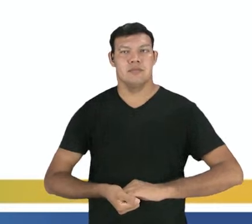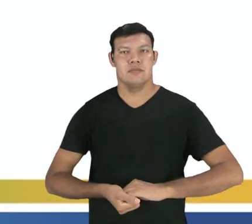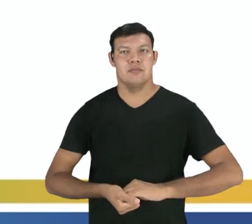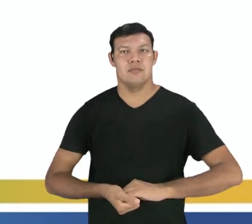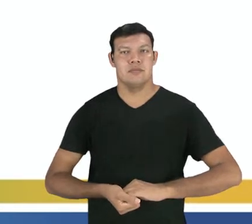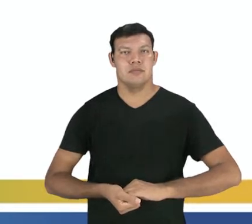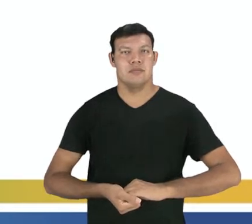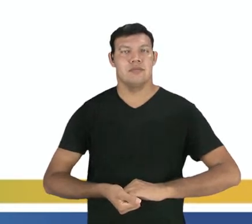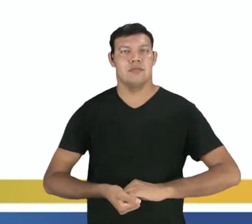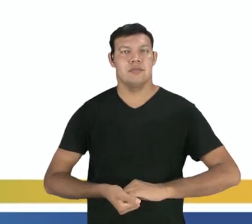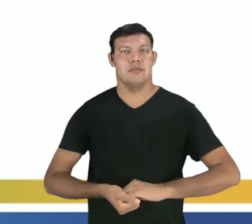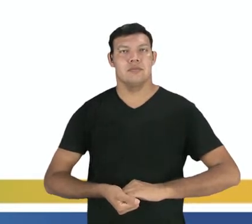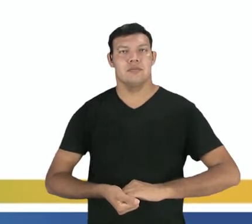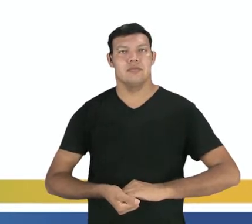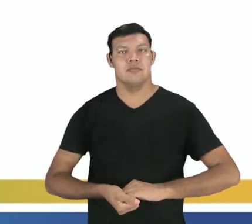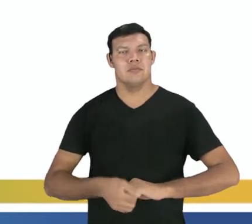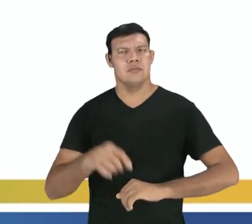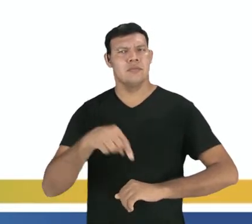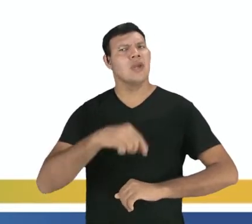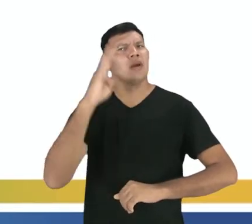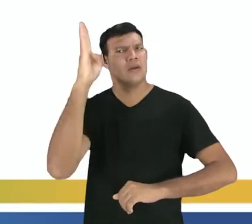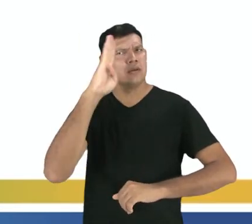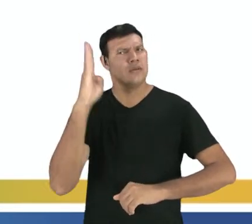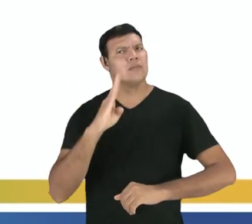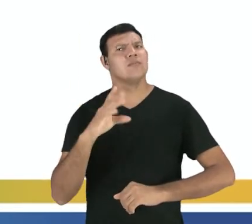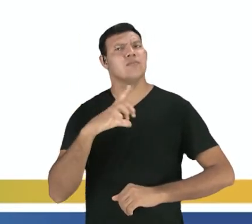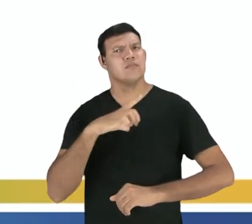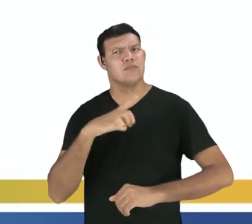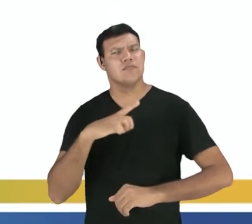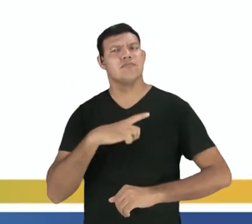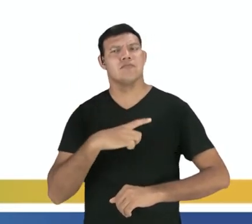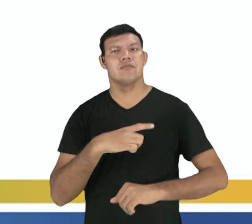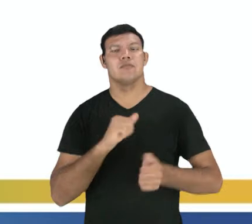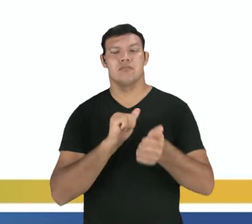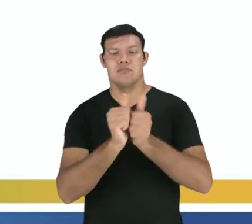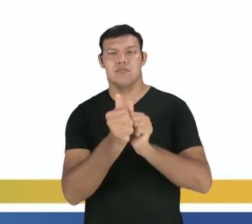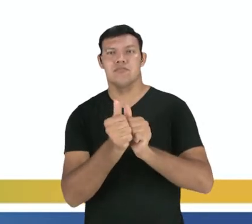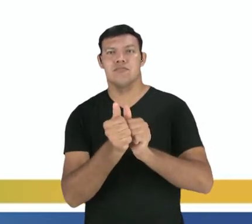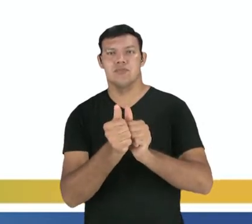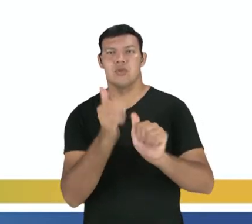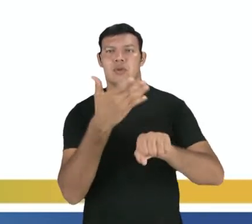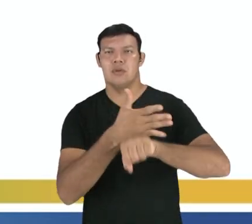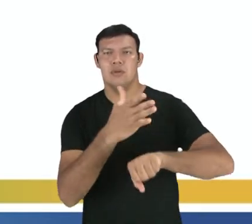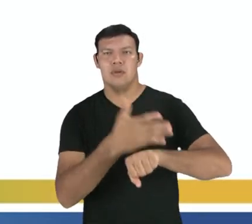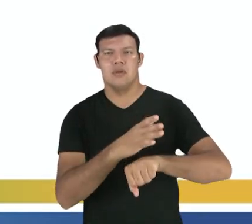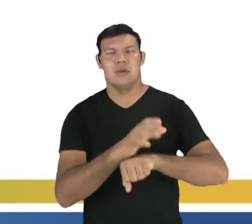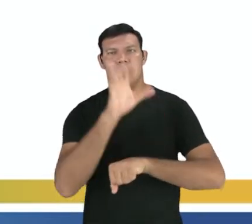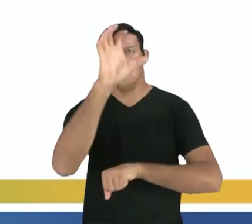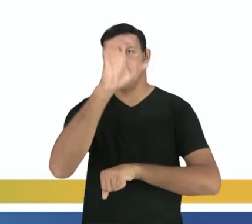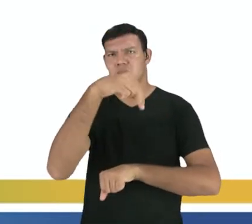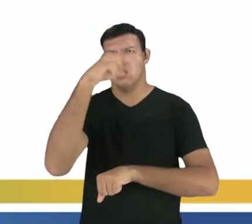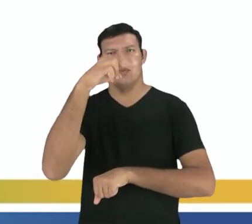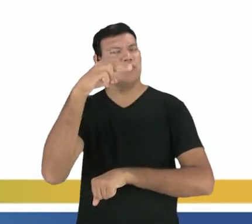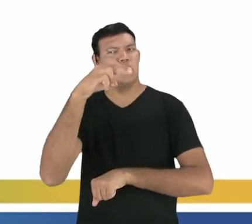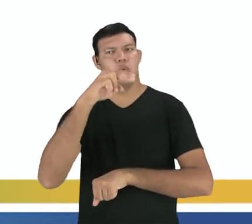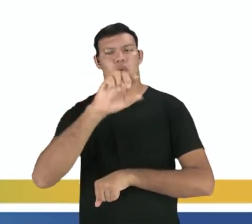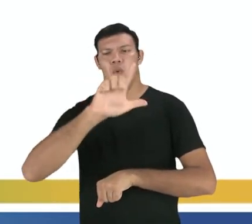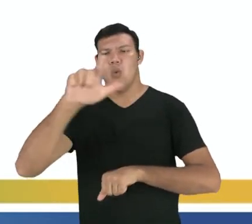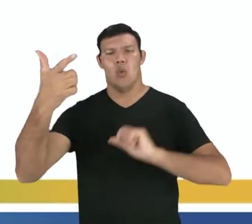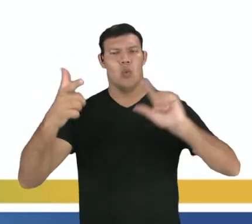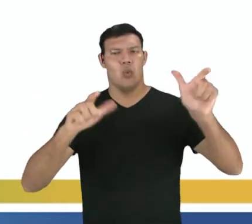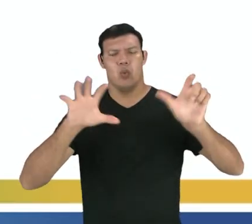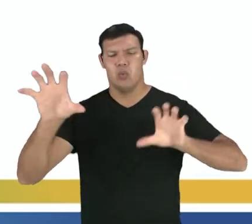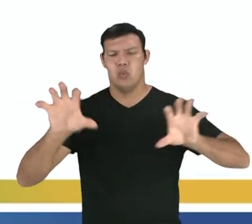da América. Aqui no Brasil também é um esporte muito praticado, não aqui na nossa região, mas em outras regiões,